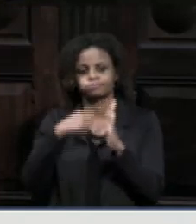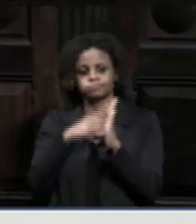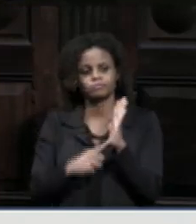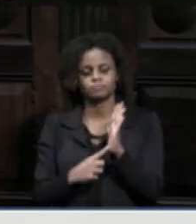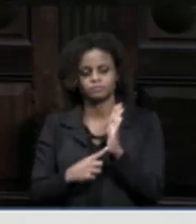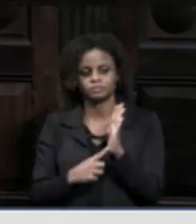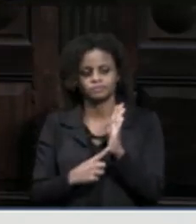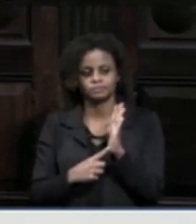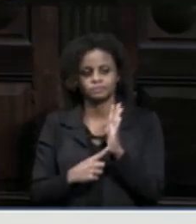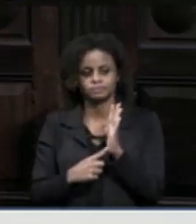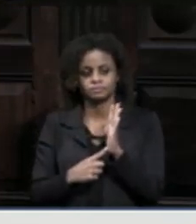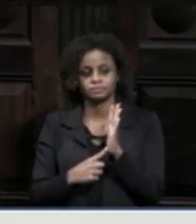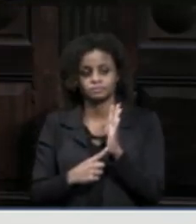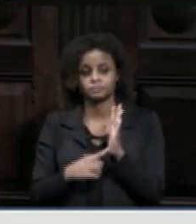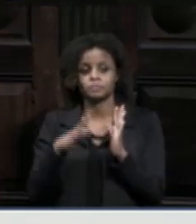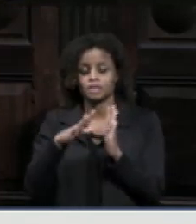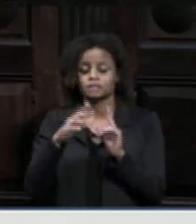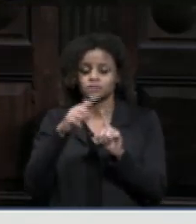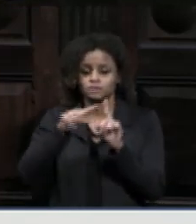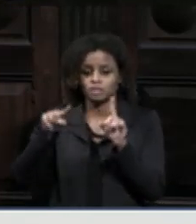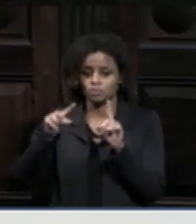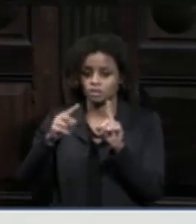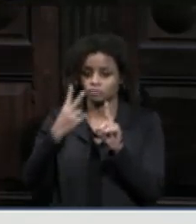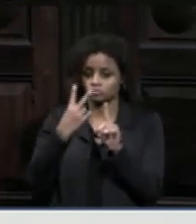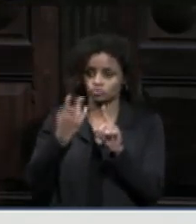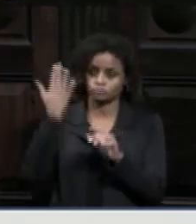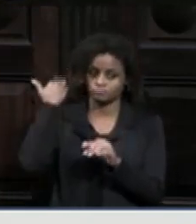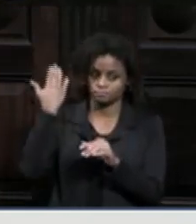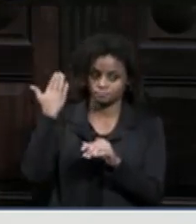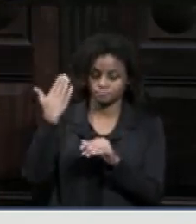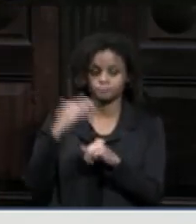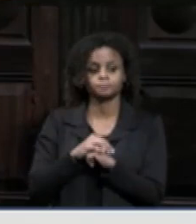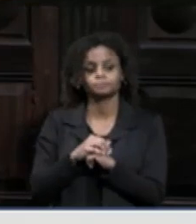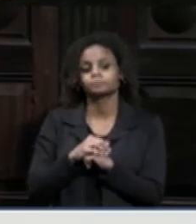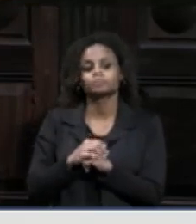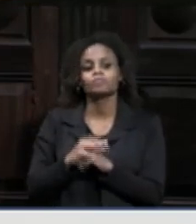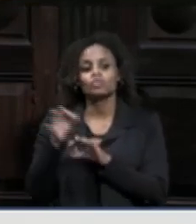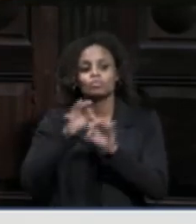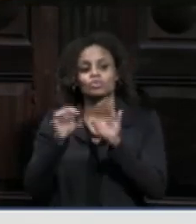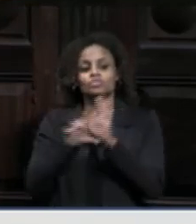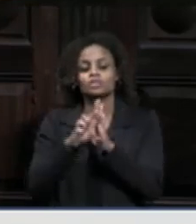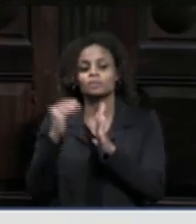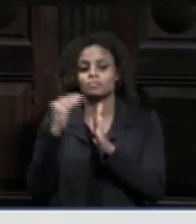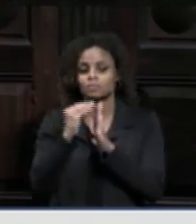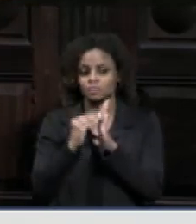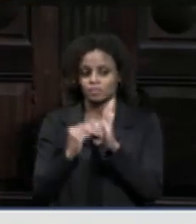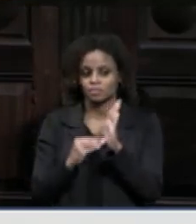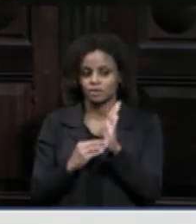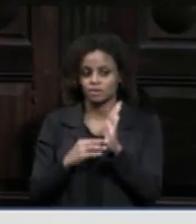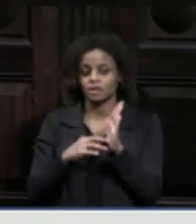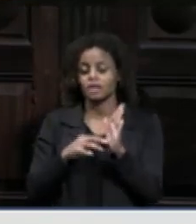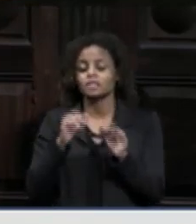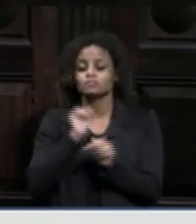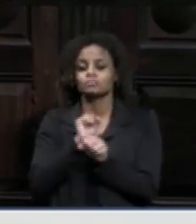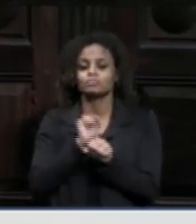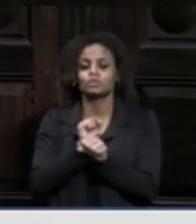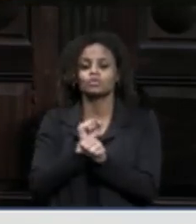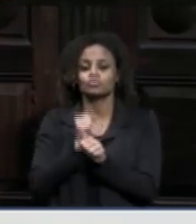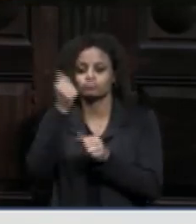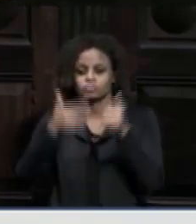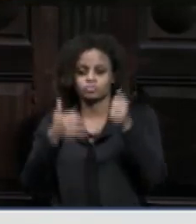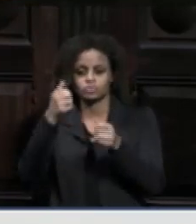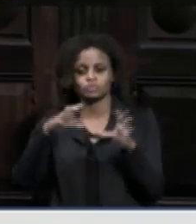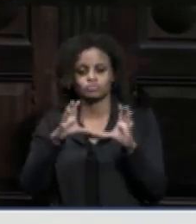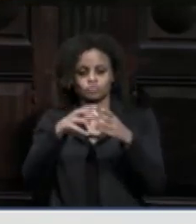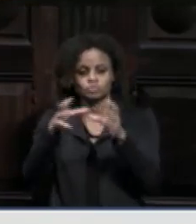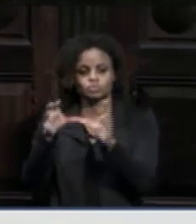última vez, na semana retrasada, o projeto entrou em pauta para receber parecer das comissões.